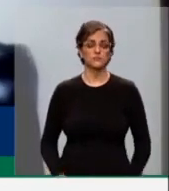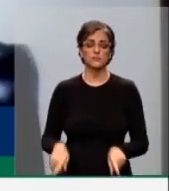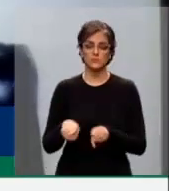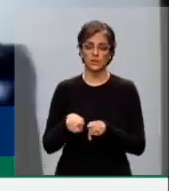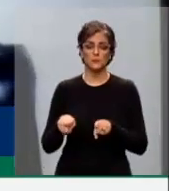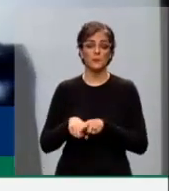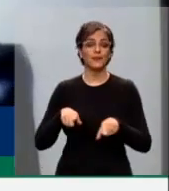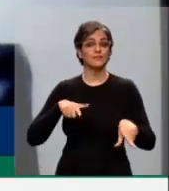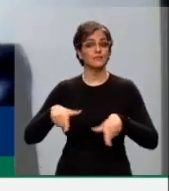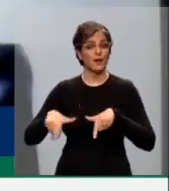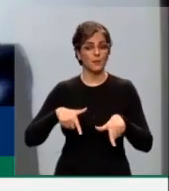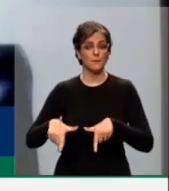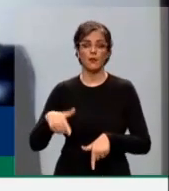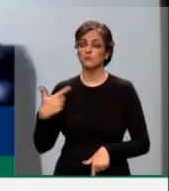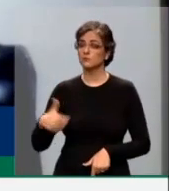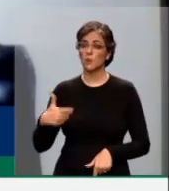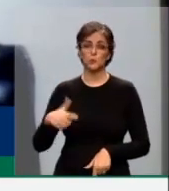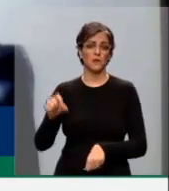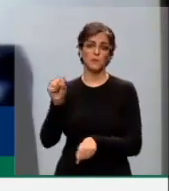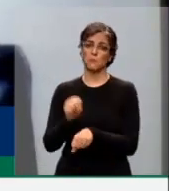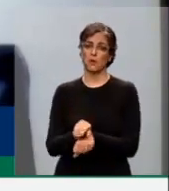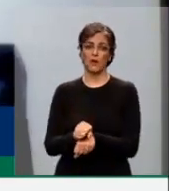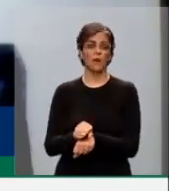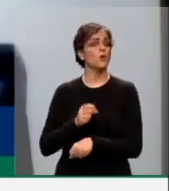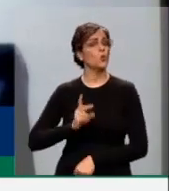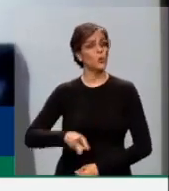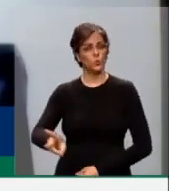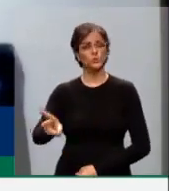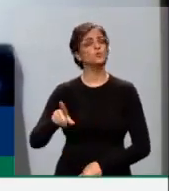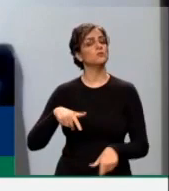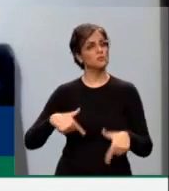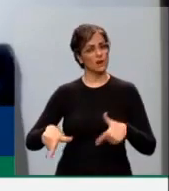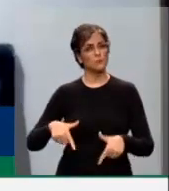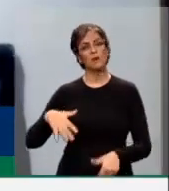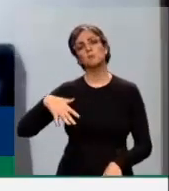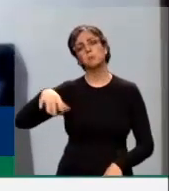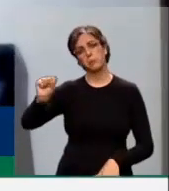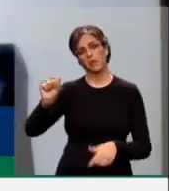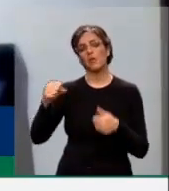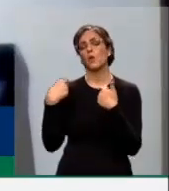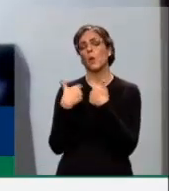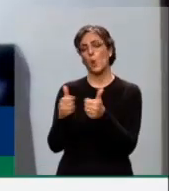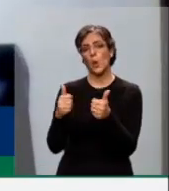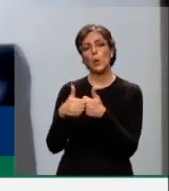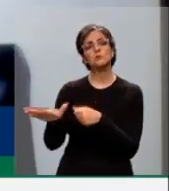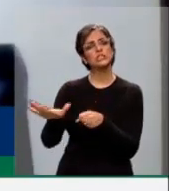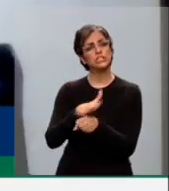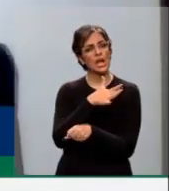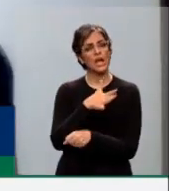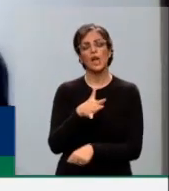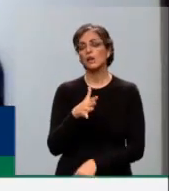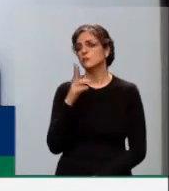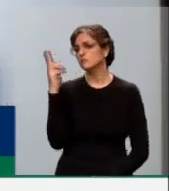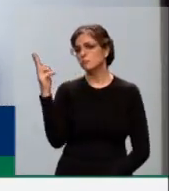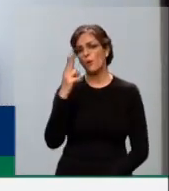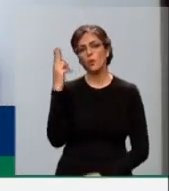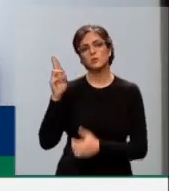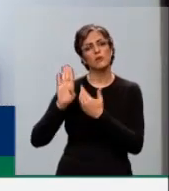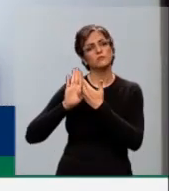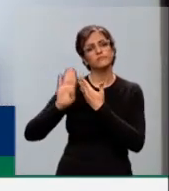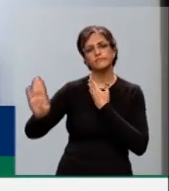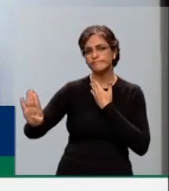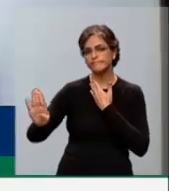que continuou trabalhando, continuou pegando transporte público lotado e que não teve aí condições de fazer o